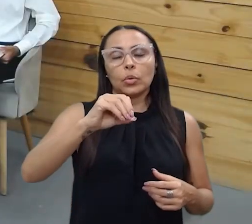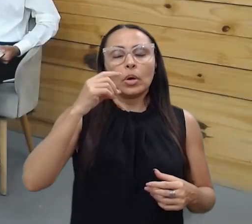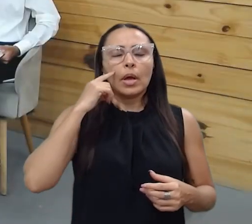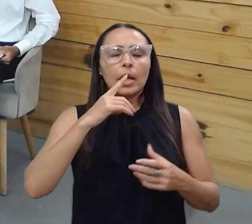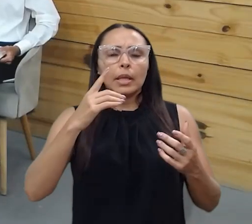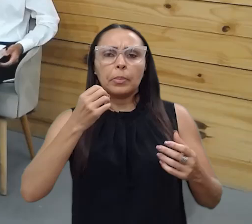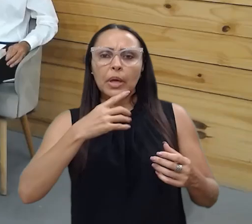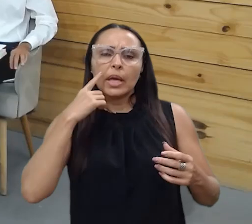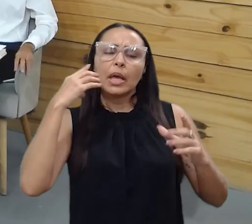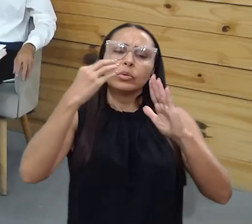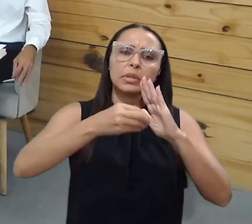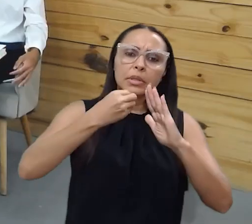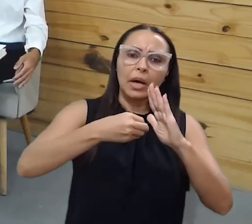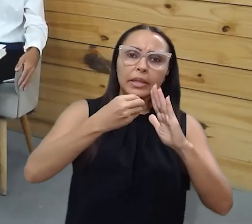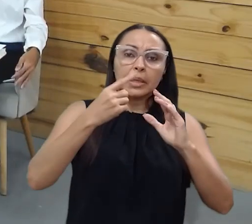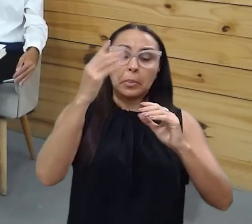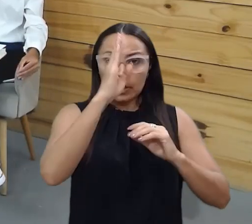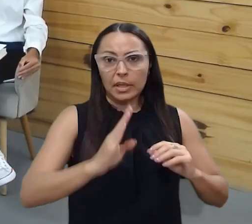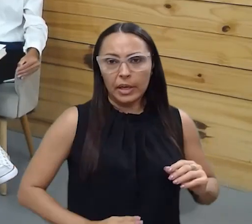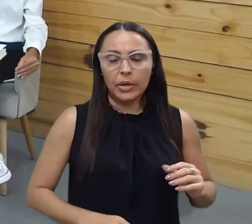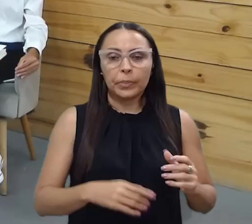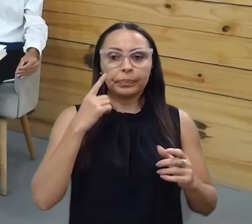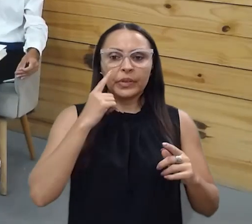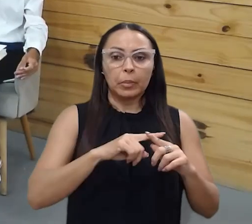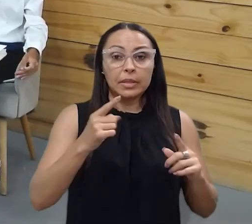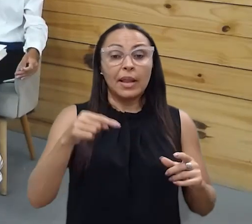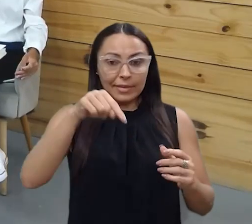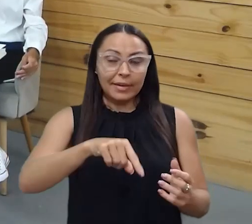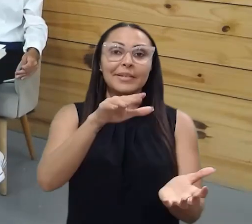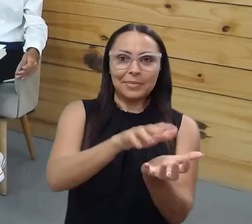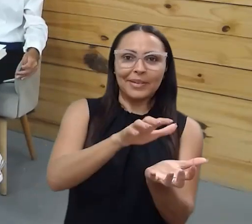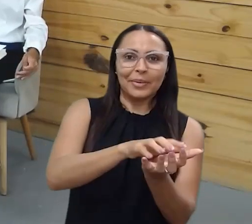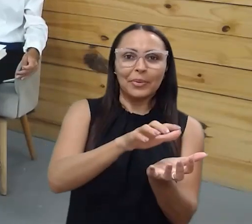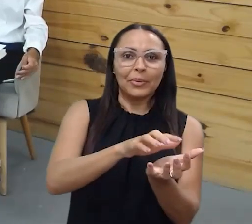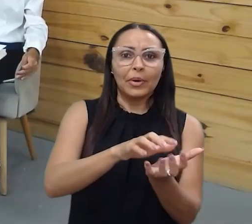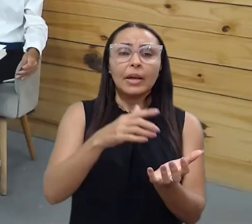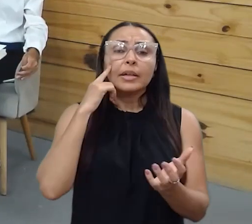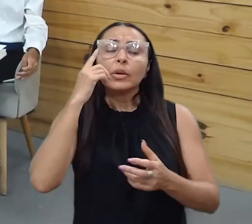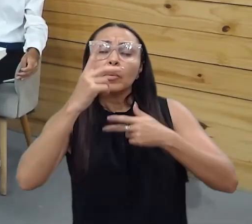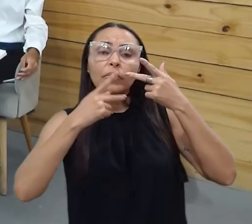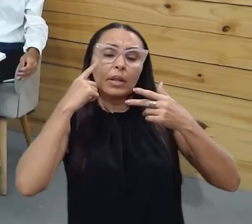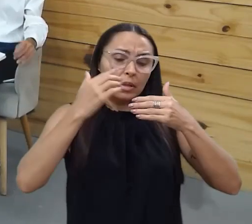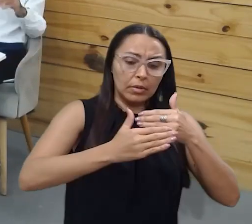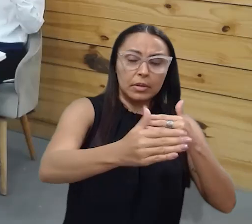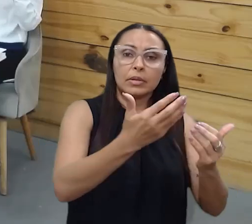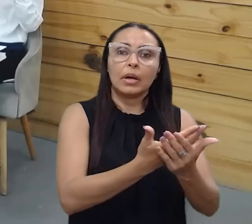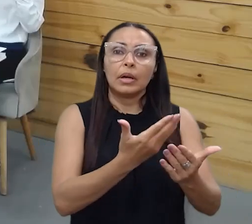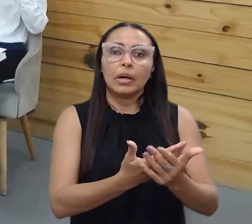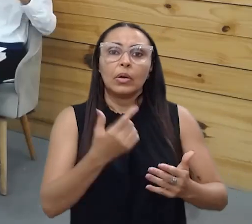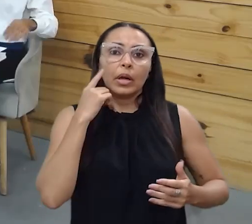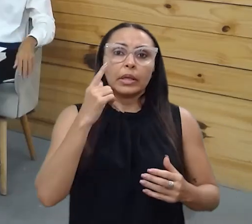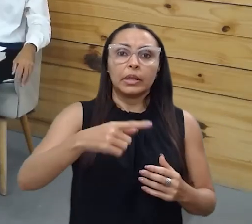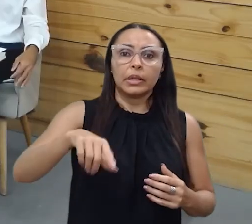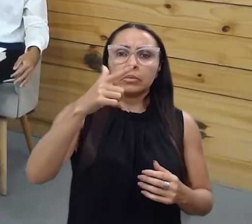falou, ele é um designer brasileiro, né? Mas ele é pernambucano, e assim como eu falei no início da aula, como aqui não